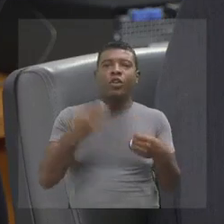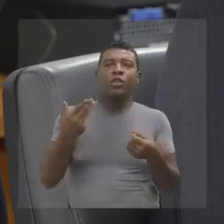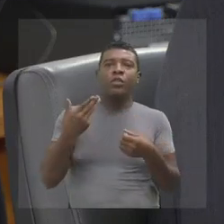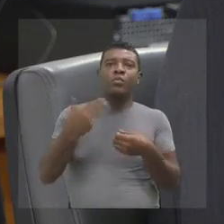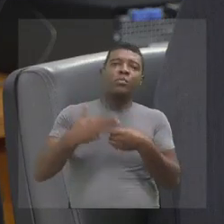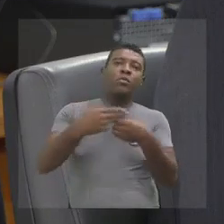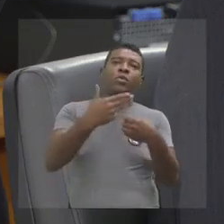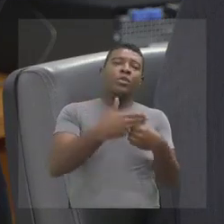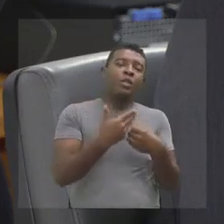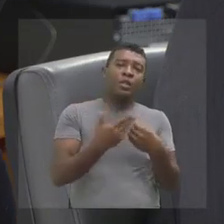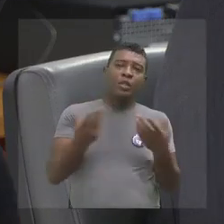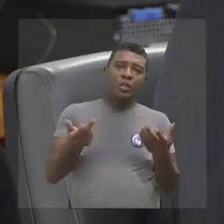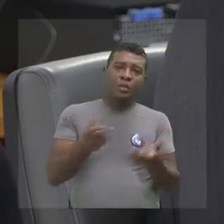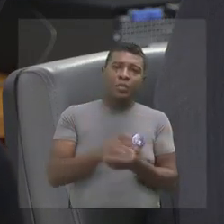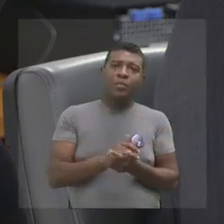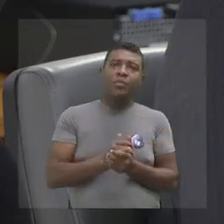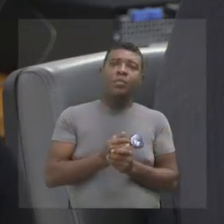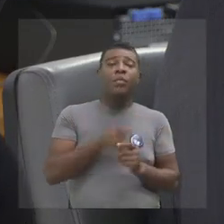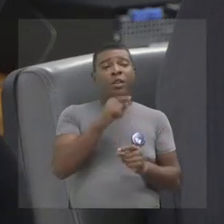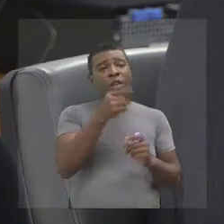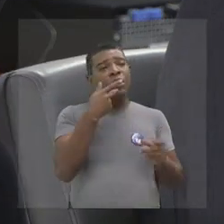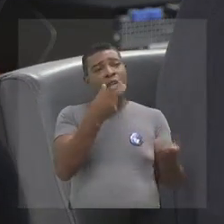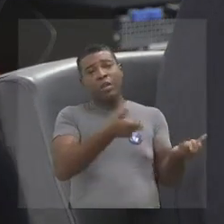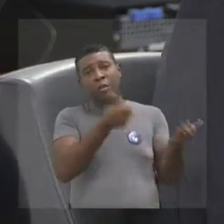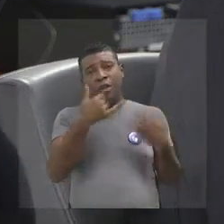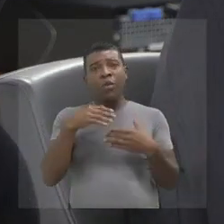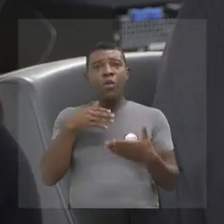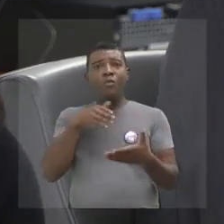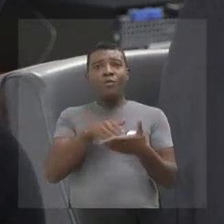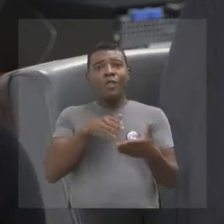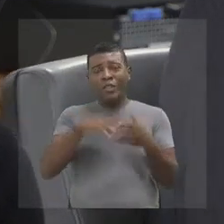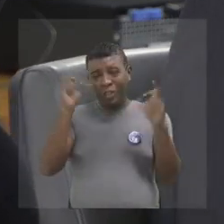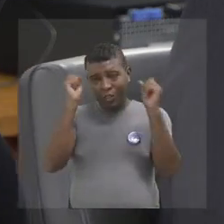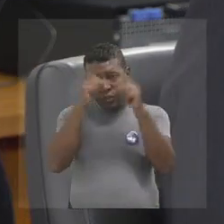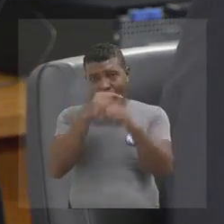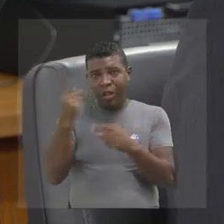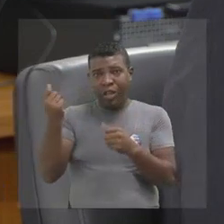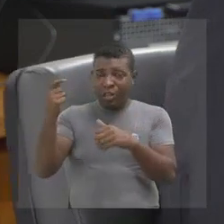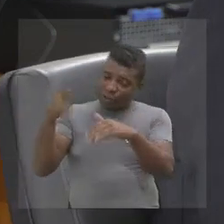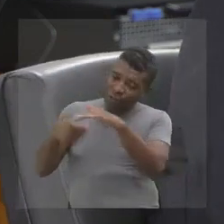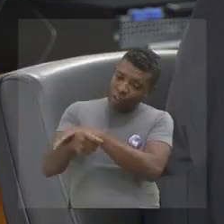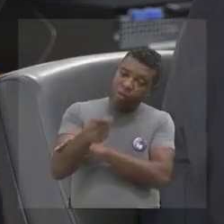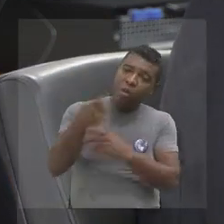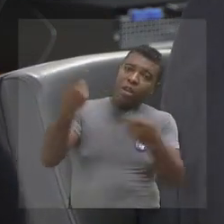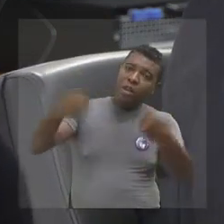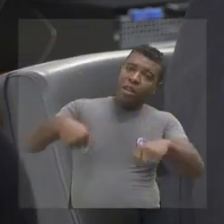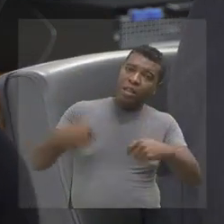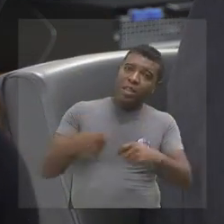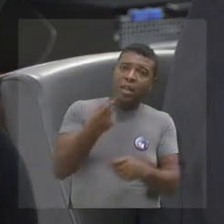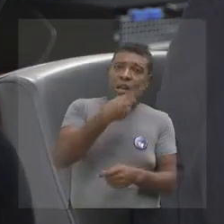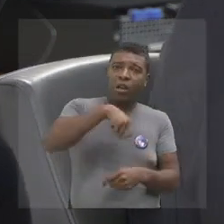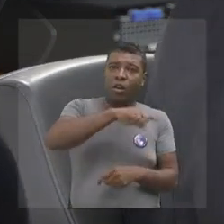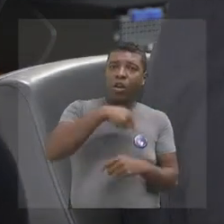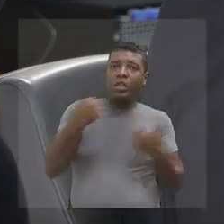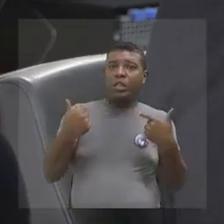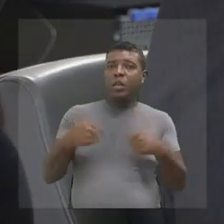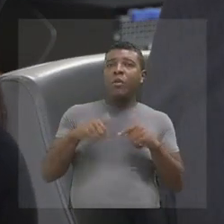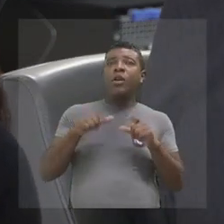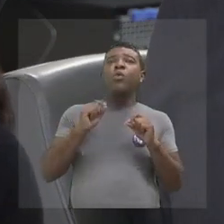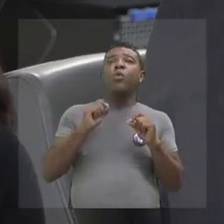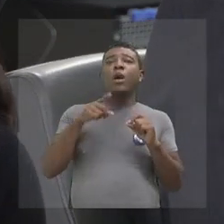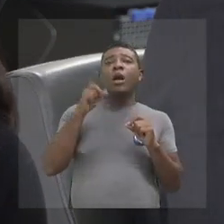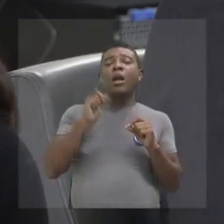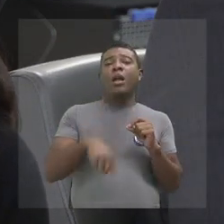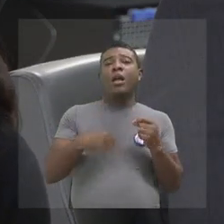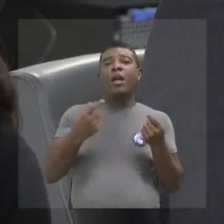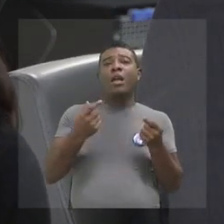bem colocou dificuldade dos Municípios nos investimentos necessários então nós temos trabalhado muito com a